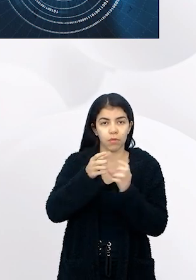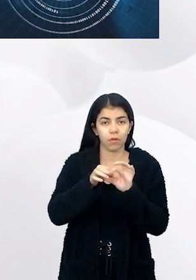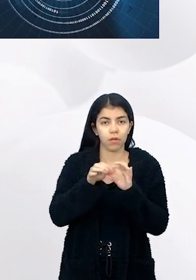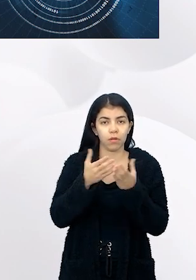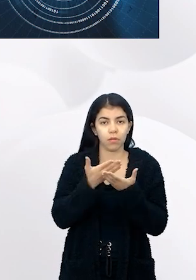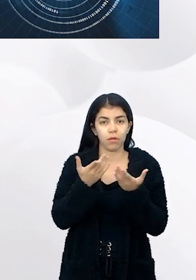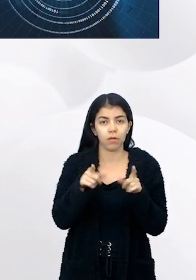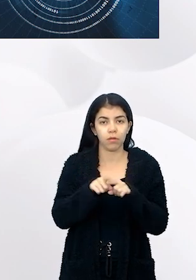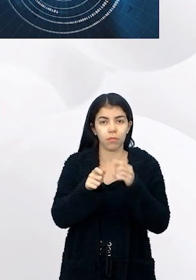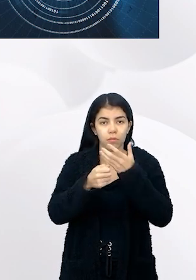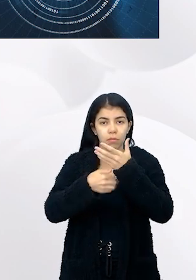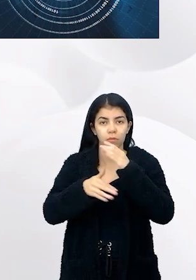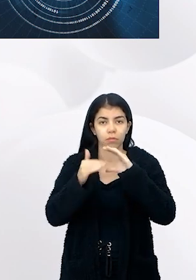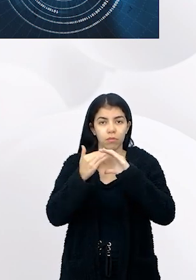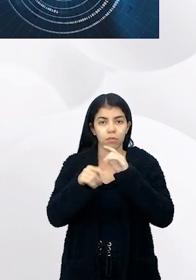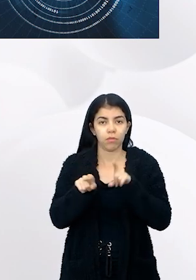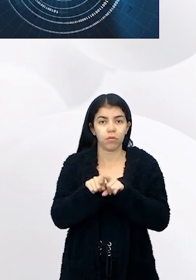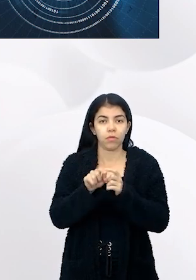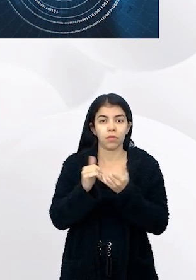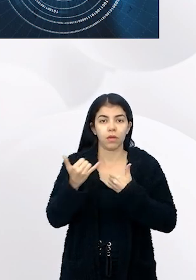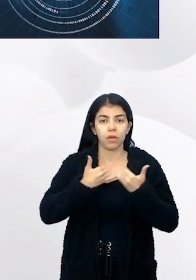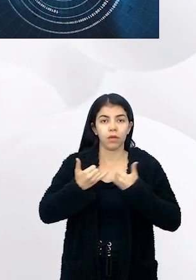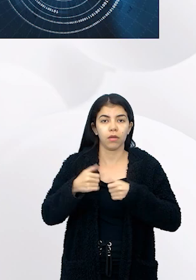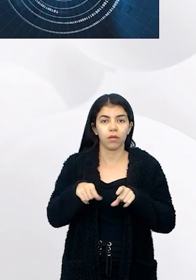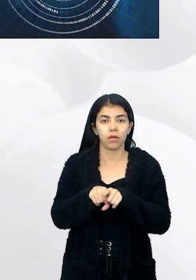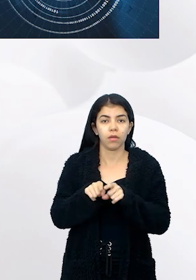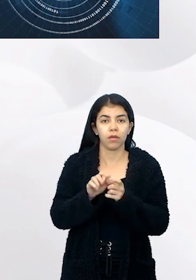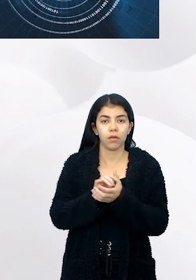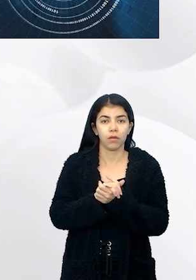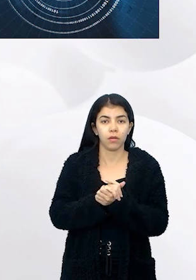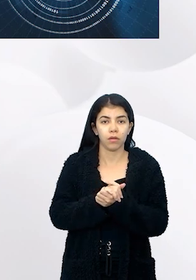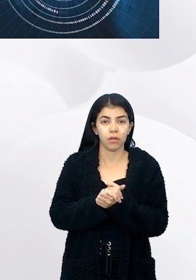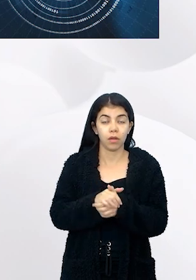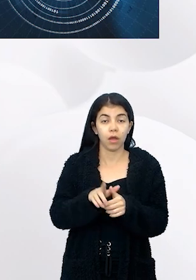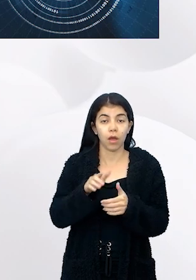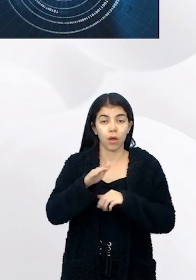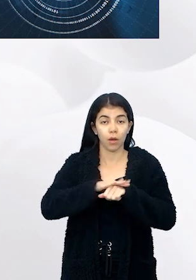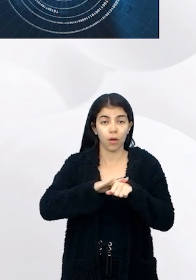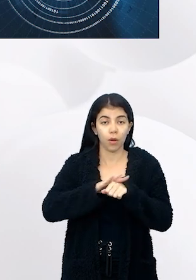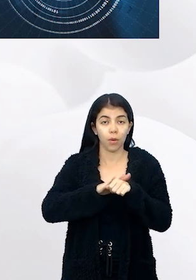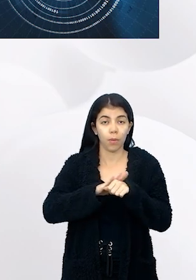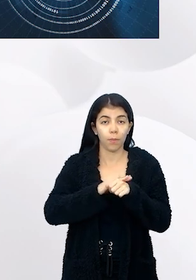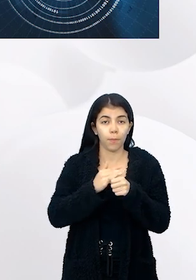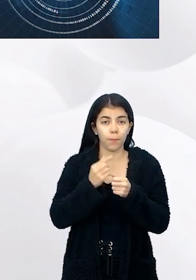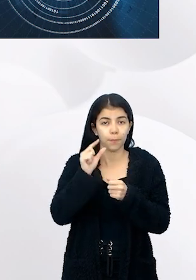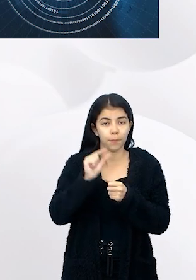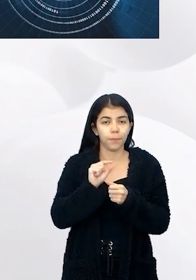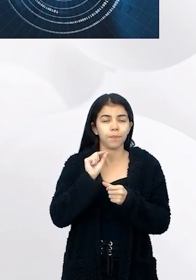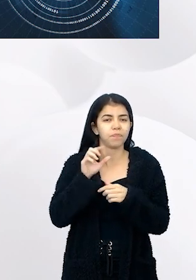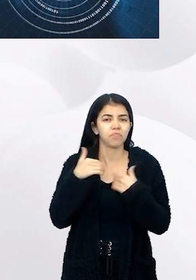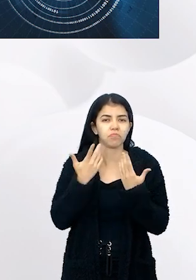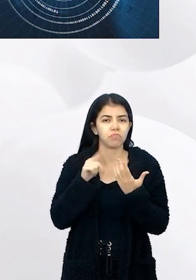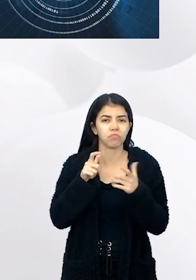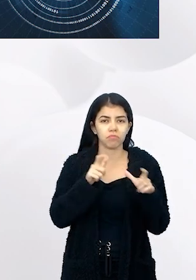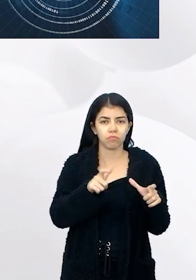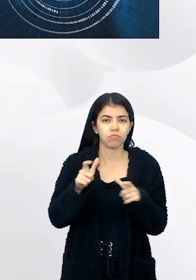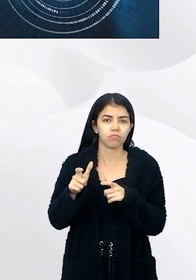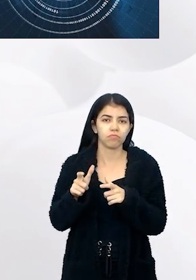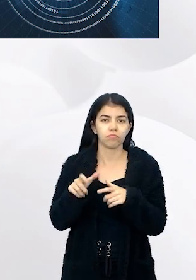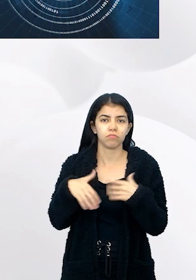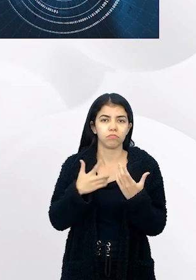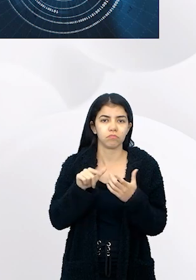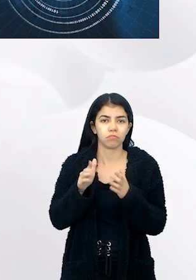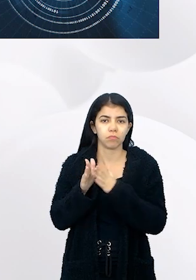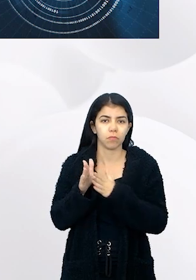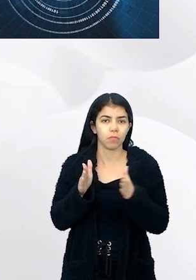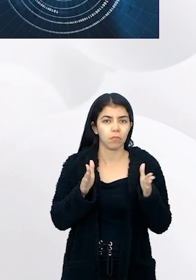Vão colocando no chat, vamos trocando essas informações e a gente vai conversar um pouquinho sobre qual espaço, qual é o